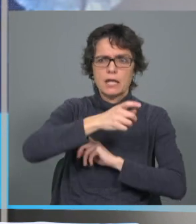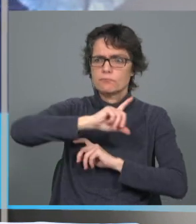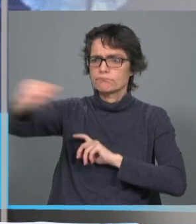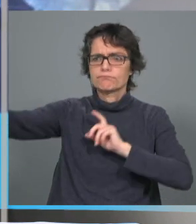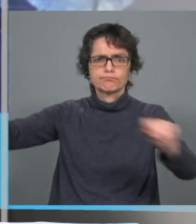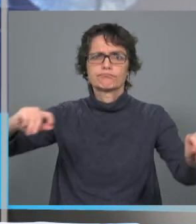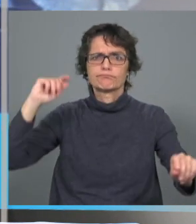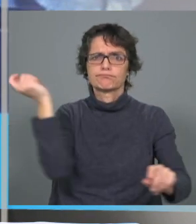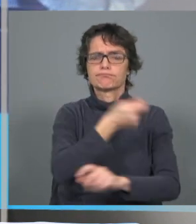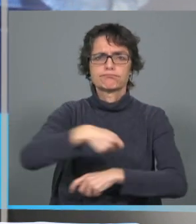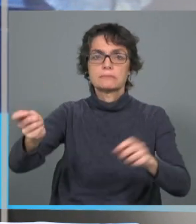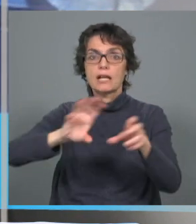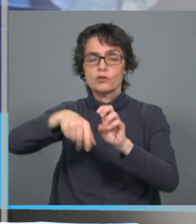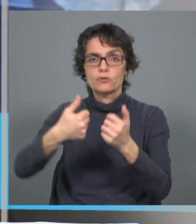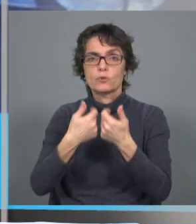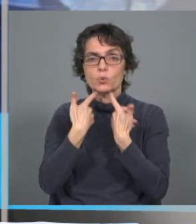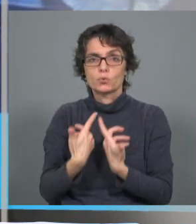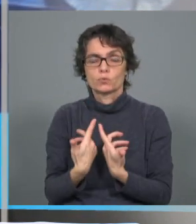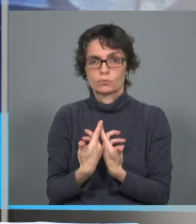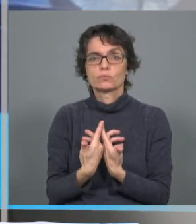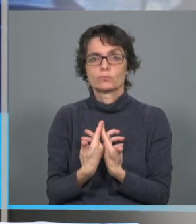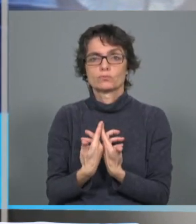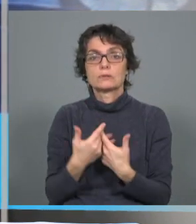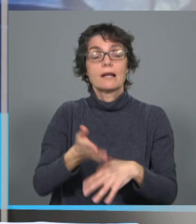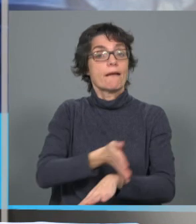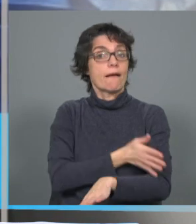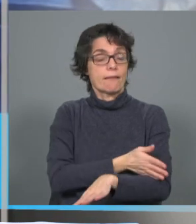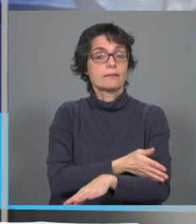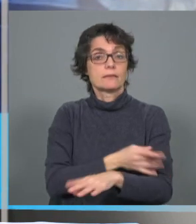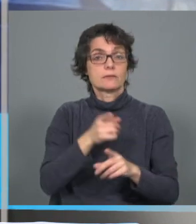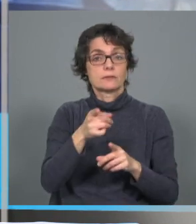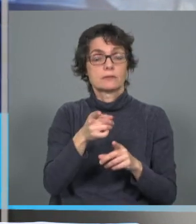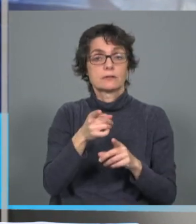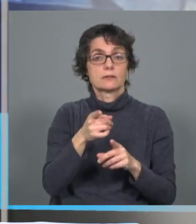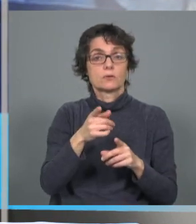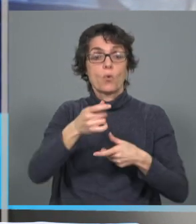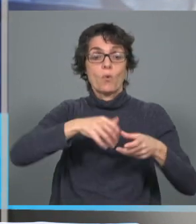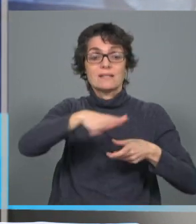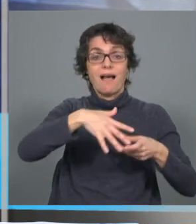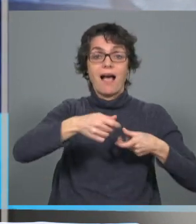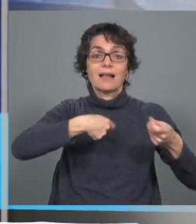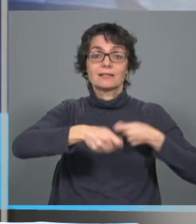este comércio, vá lá, dava-se no vale de Cédron, que é ali perto.